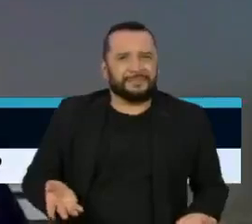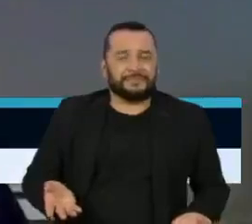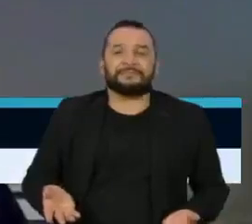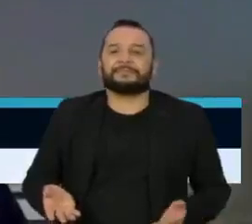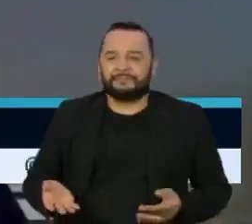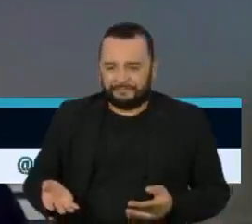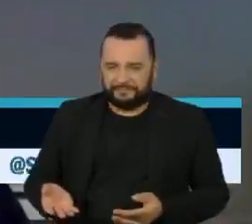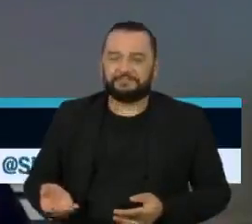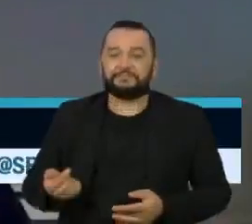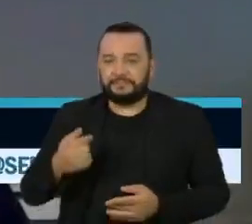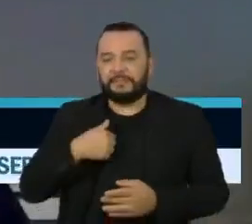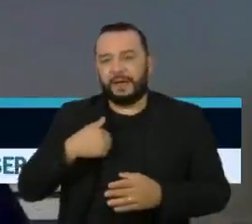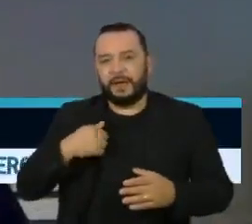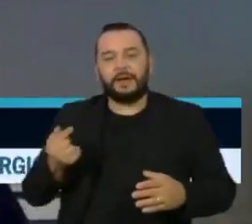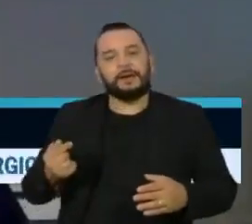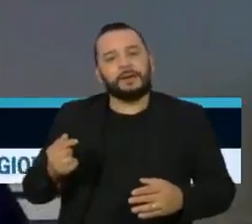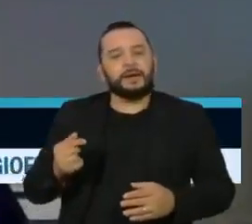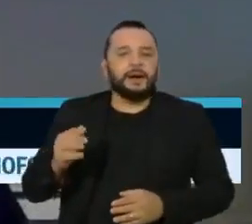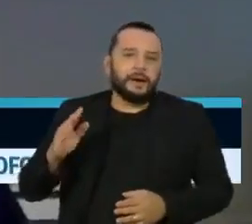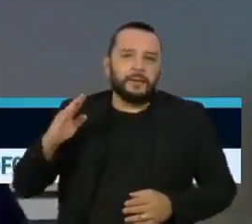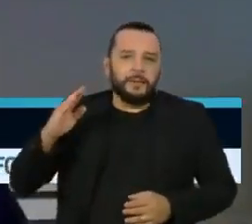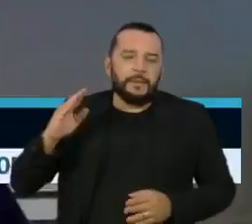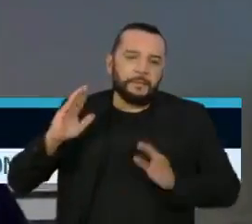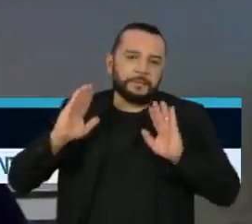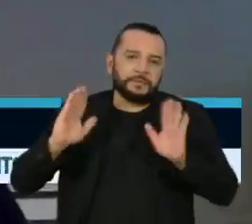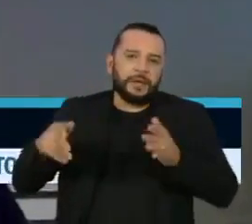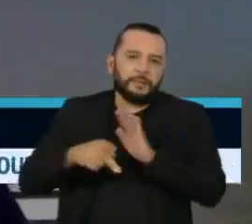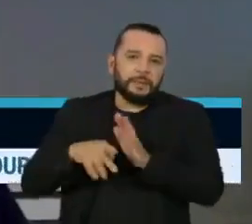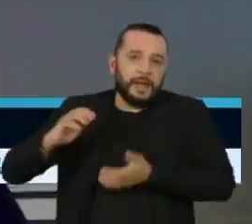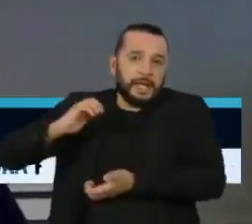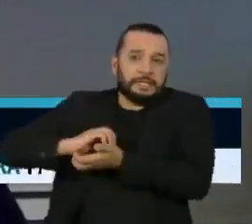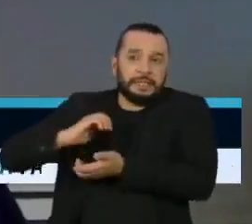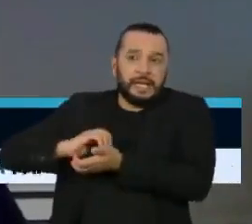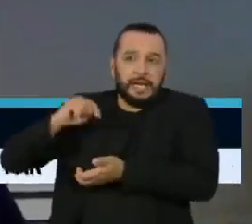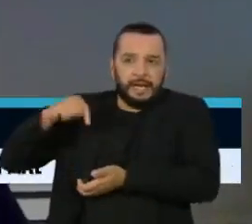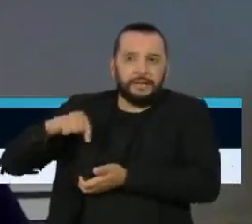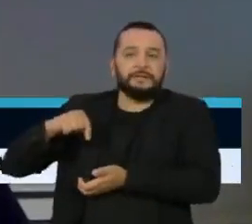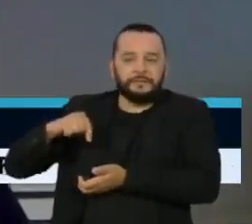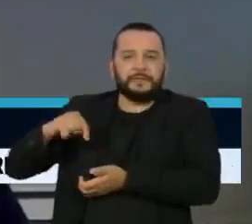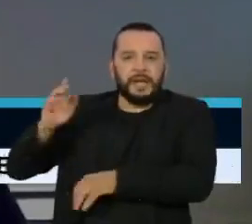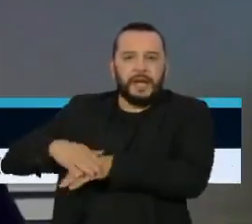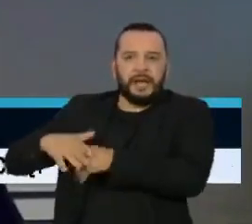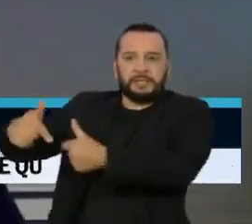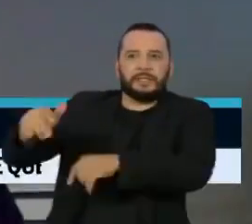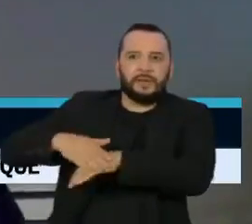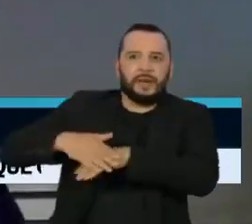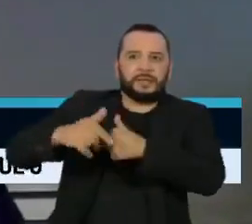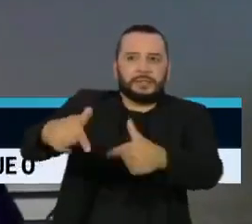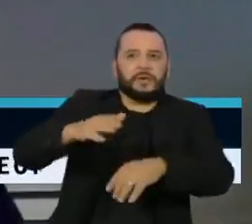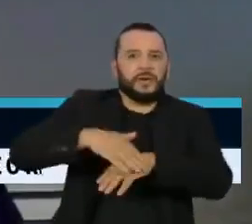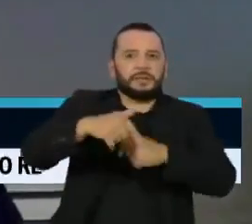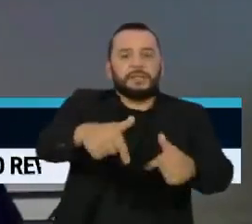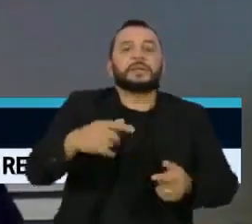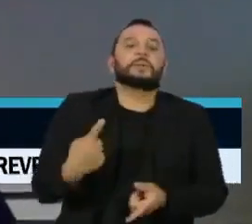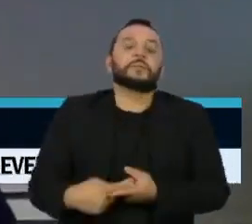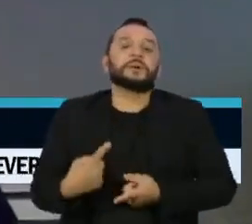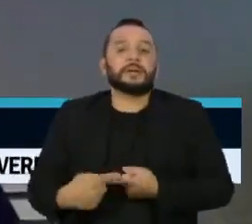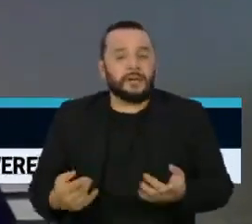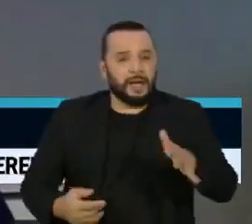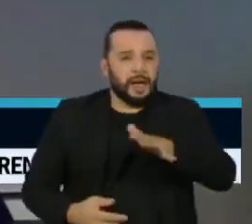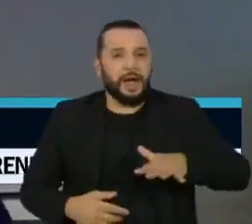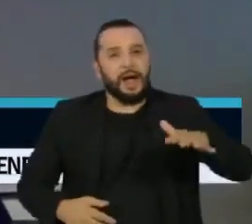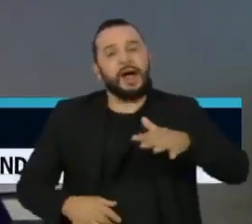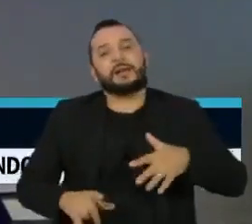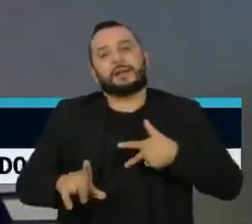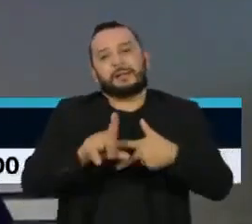Supremo Tribunal Federal decorre, a meu ver, de um déficit legislativo como nunca antes na história do Brasil. De